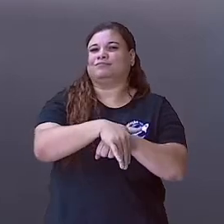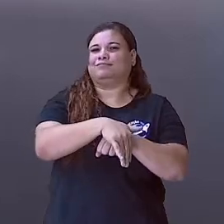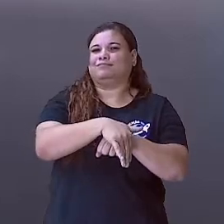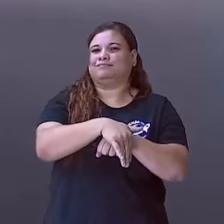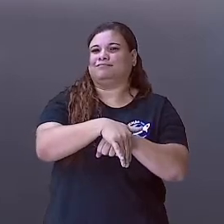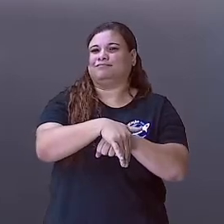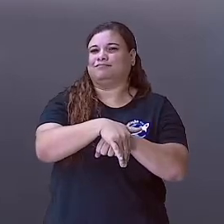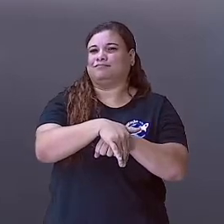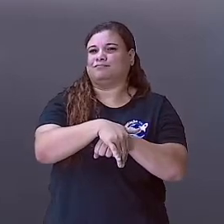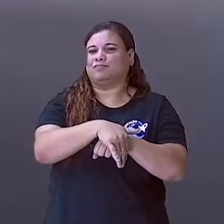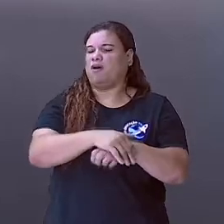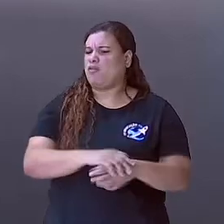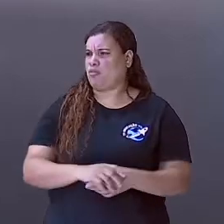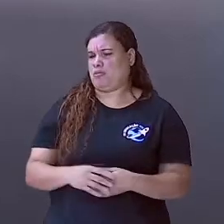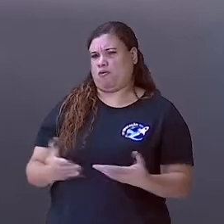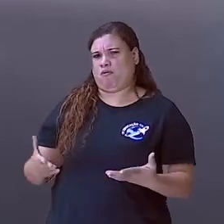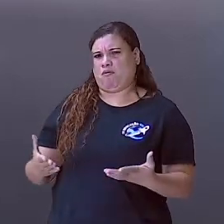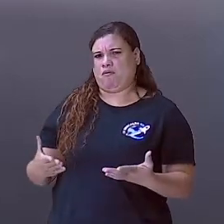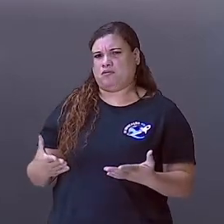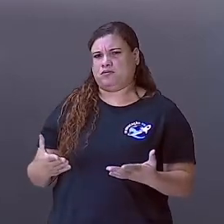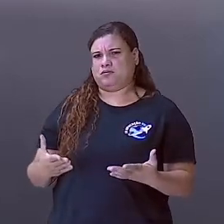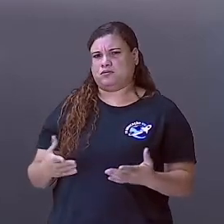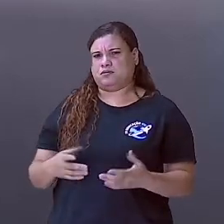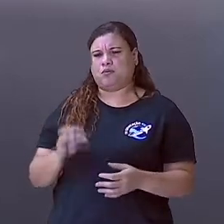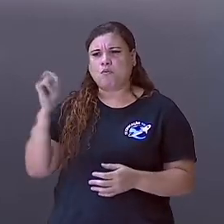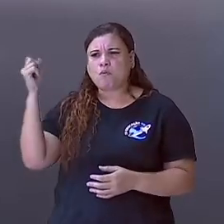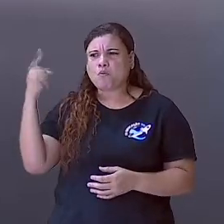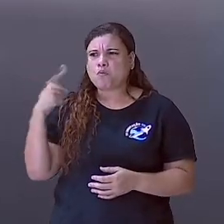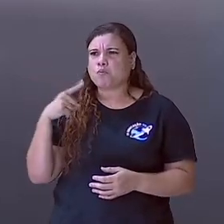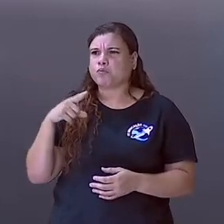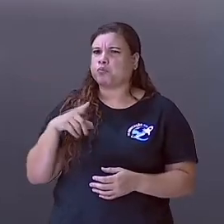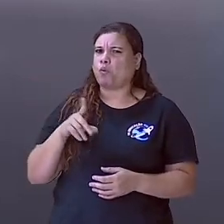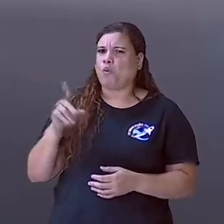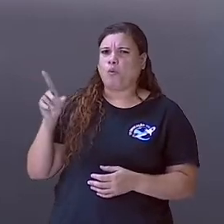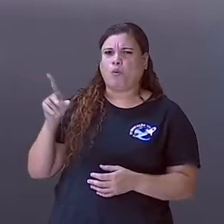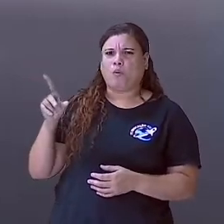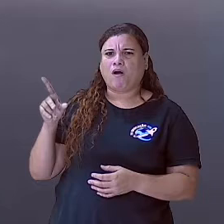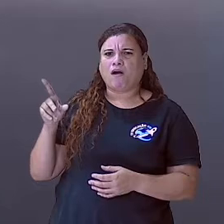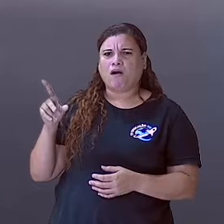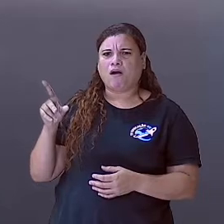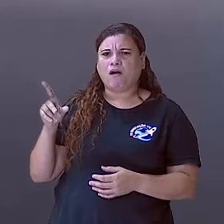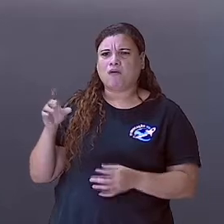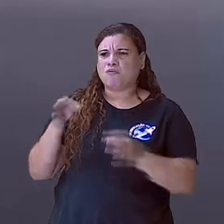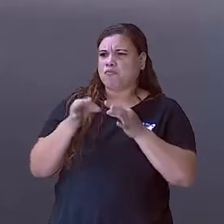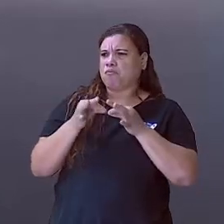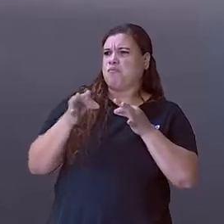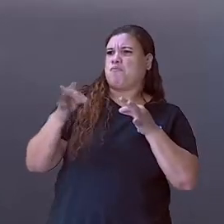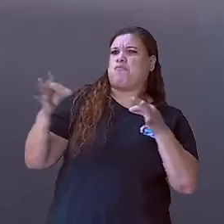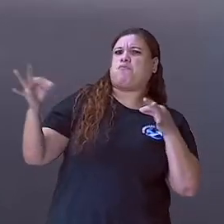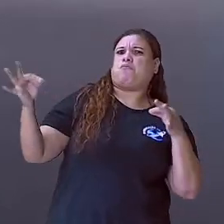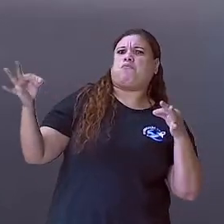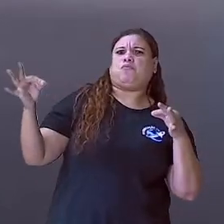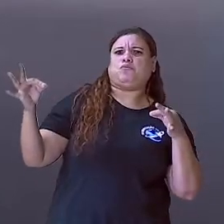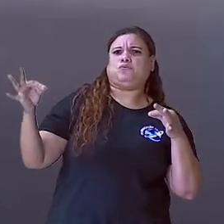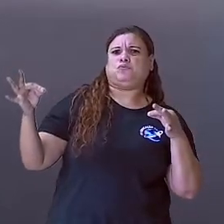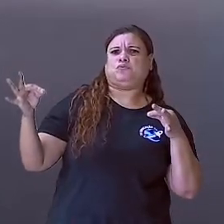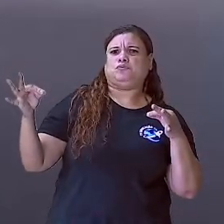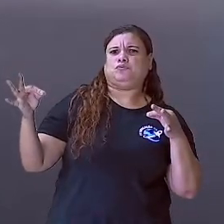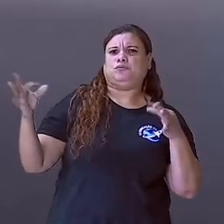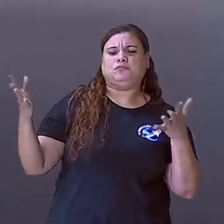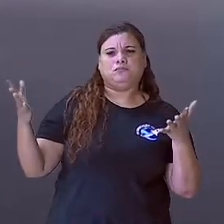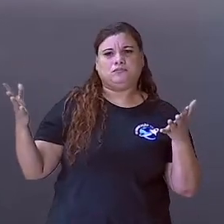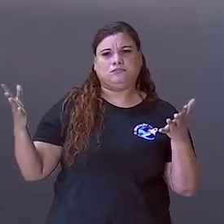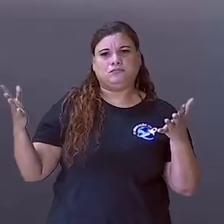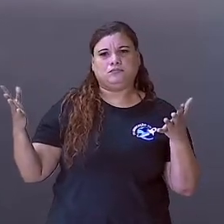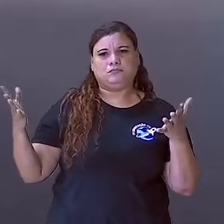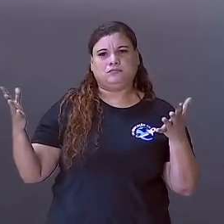sol, devido à posição no norte. O sol ele não vai estar no tempo